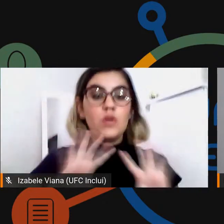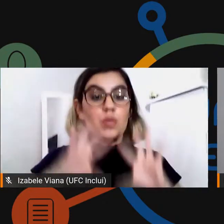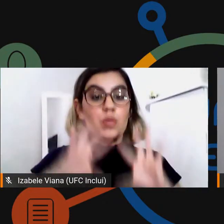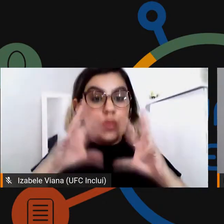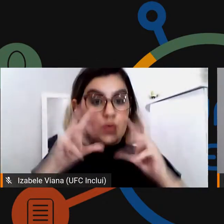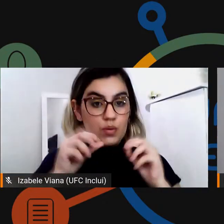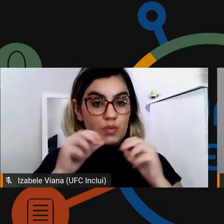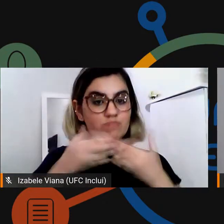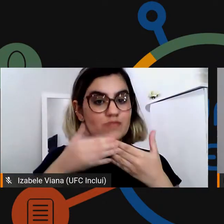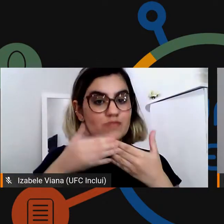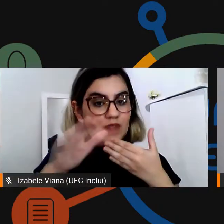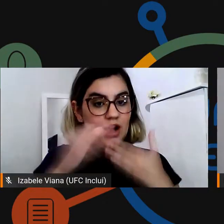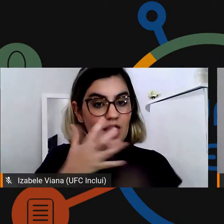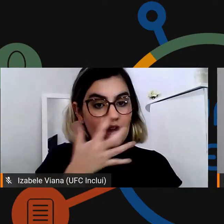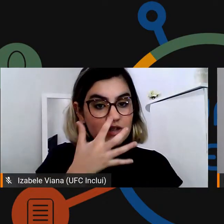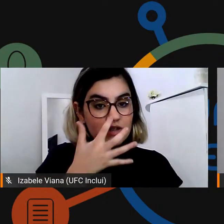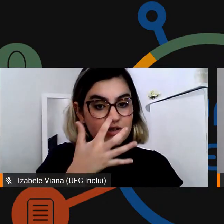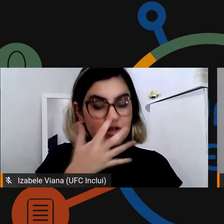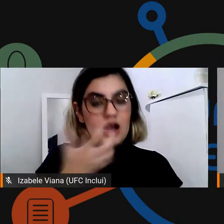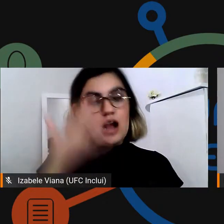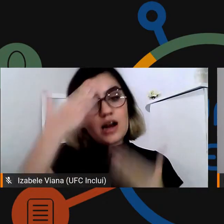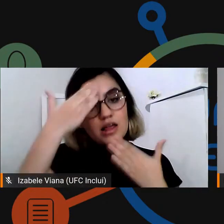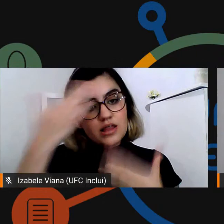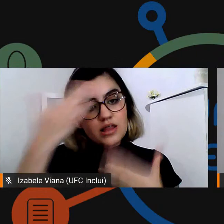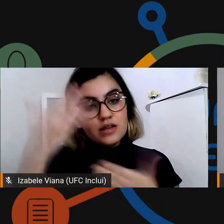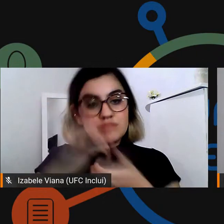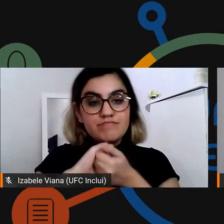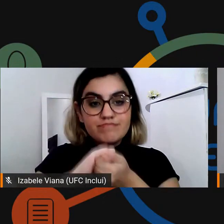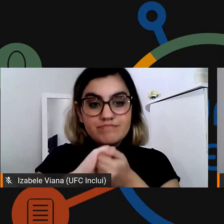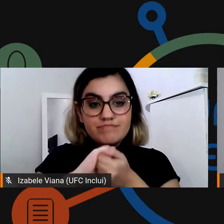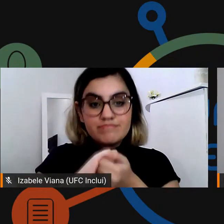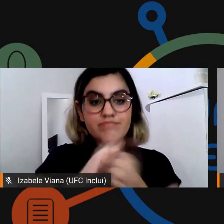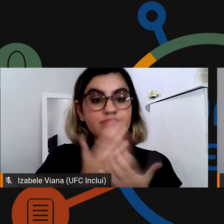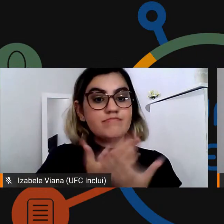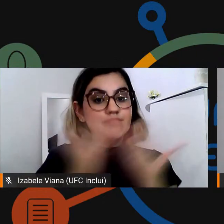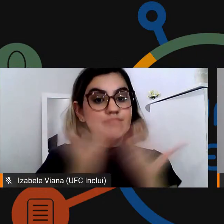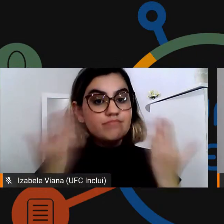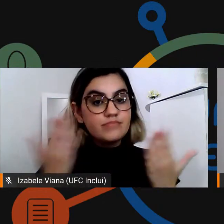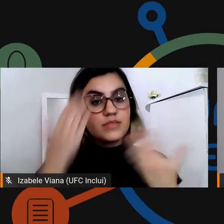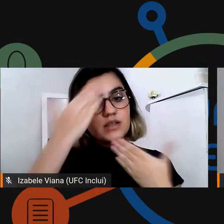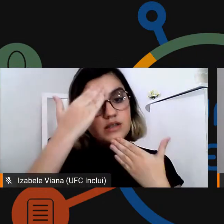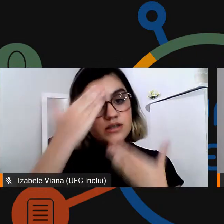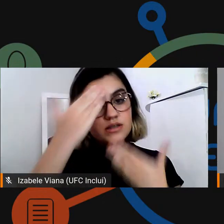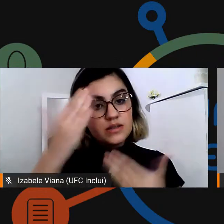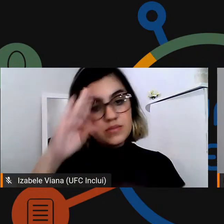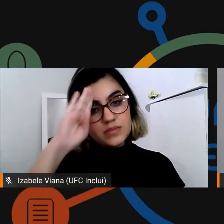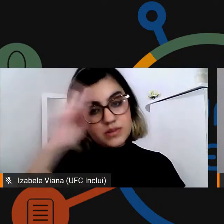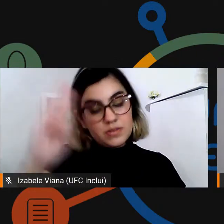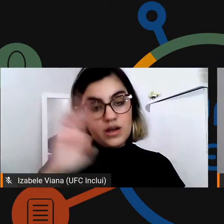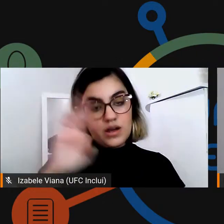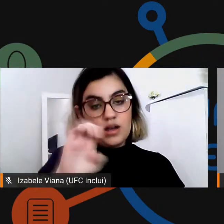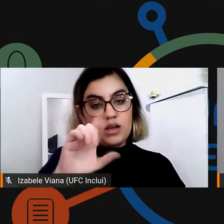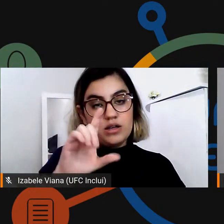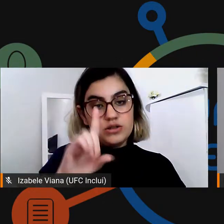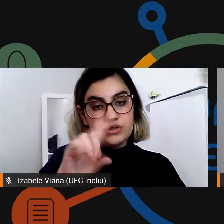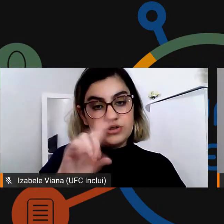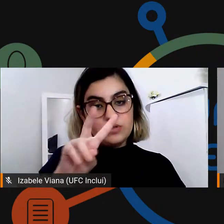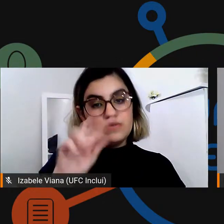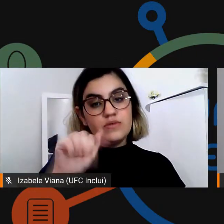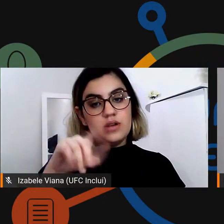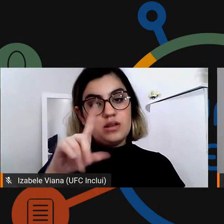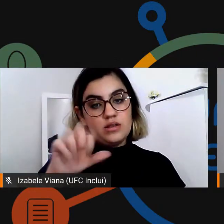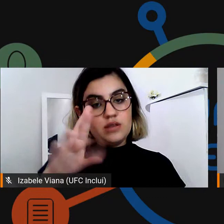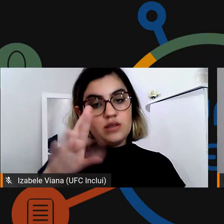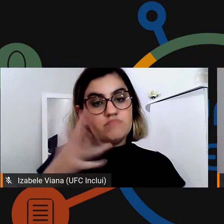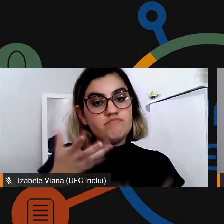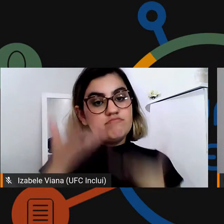ABCH. Queria agradecer e saudar todos e agradecer especialmente ao Ed Vander pelo convite em estar representando aqui o corpo discente. Eu